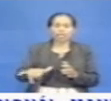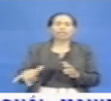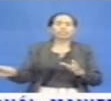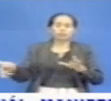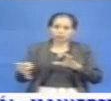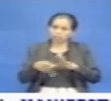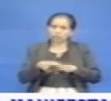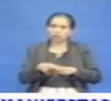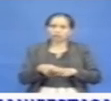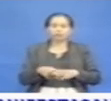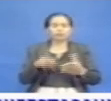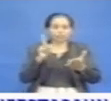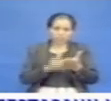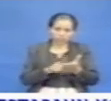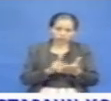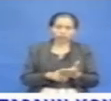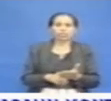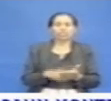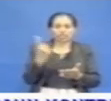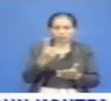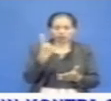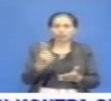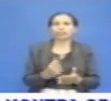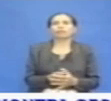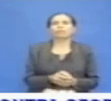lá participa, mas se a destituição. Também, né,